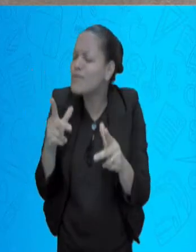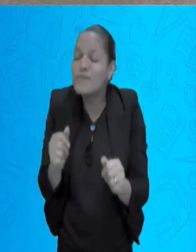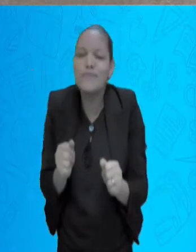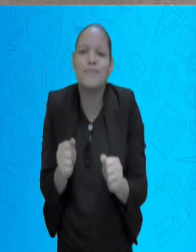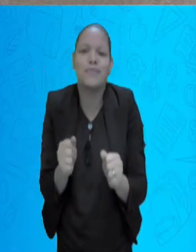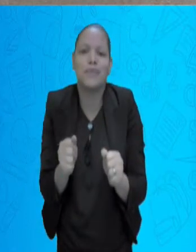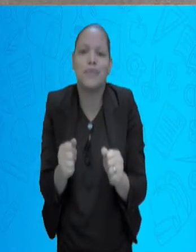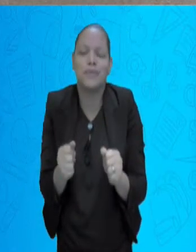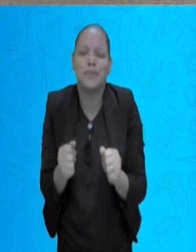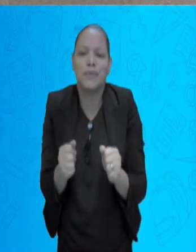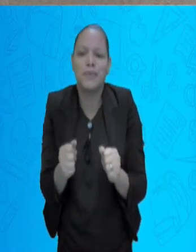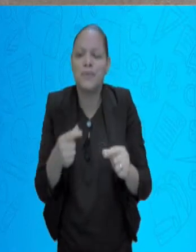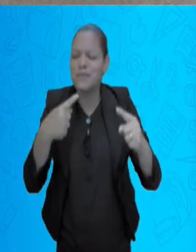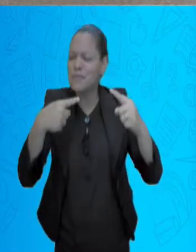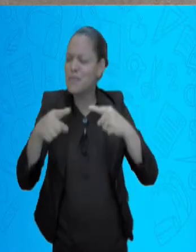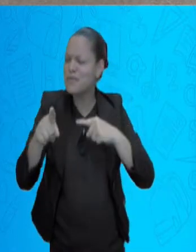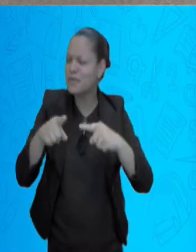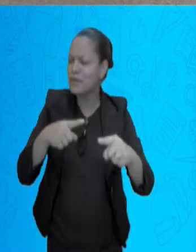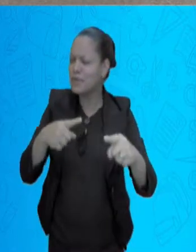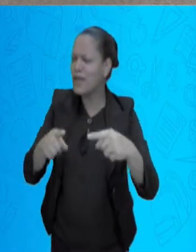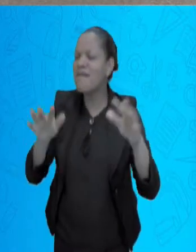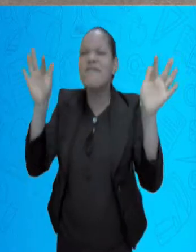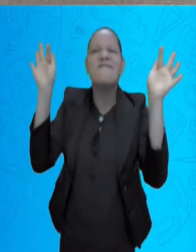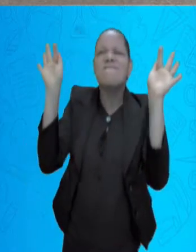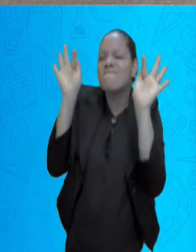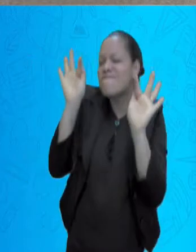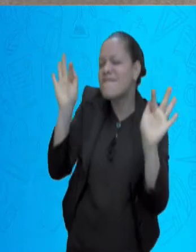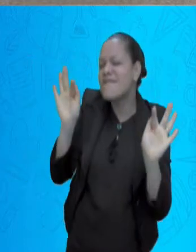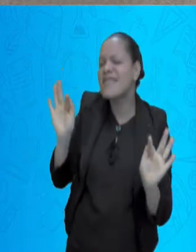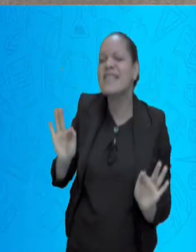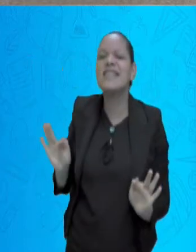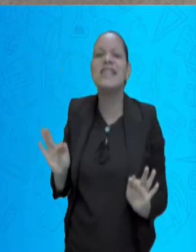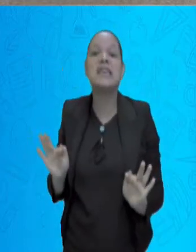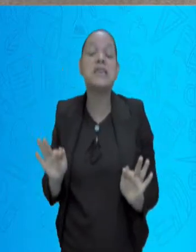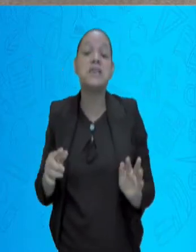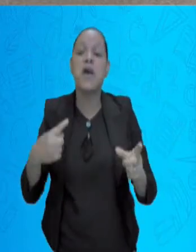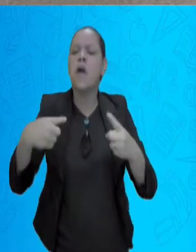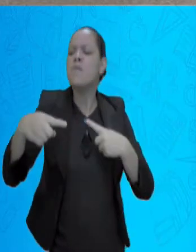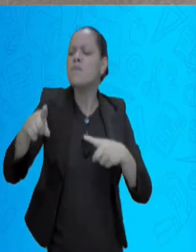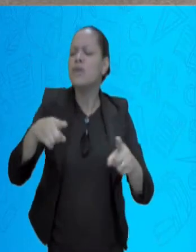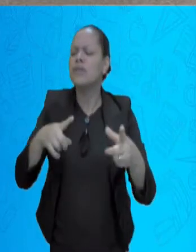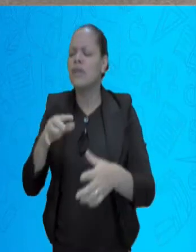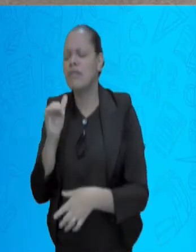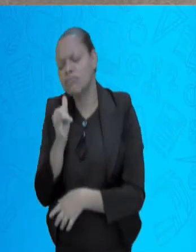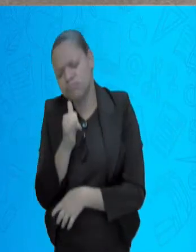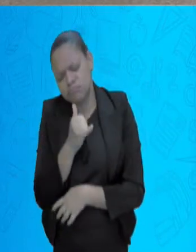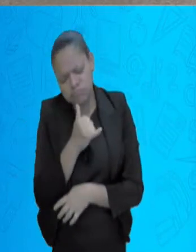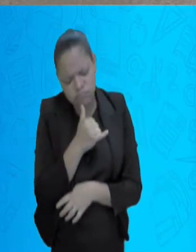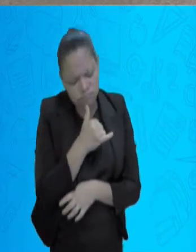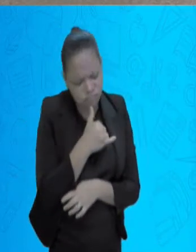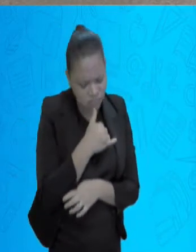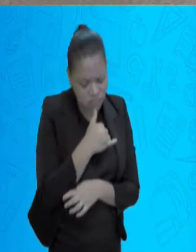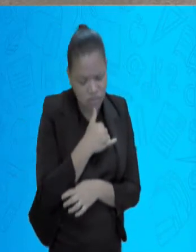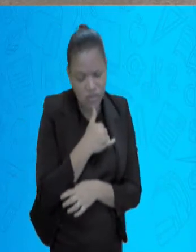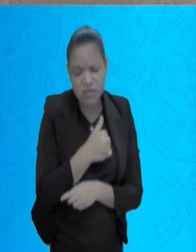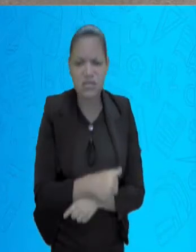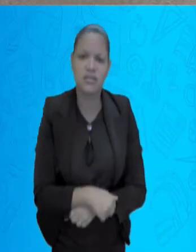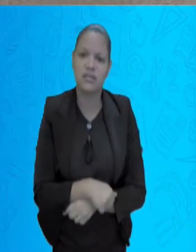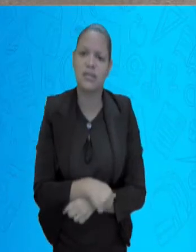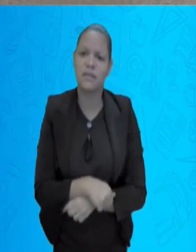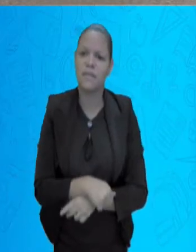está triste, existe música para tudo, para todos os gostos. A música está presente